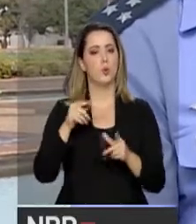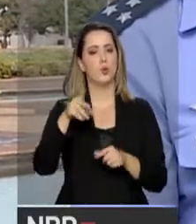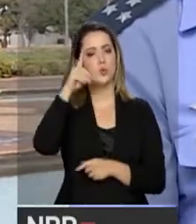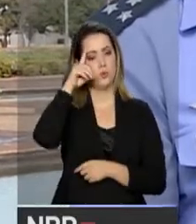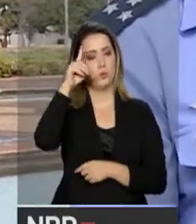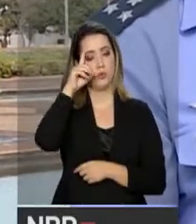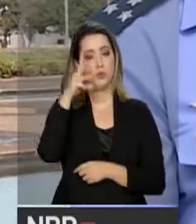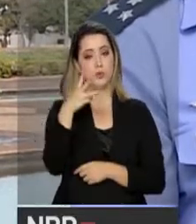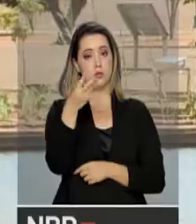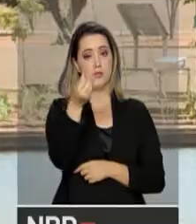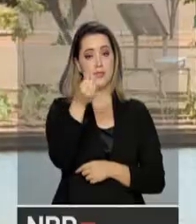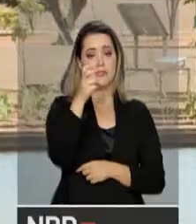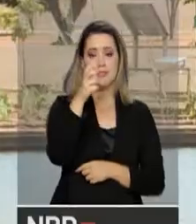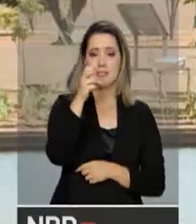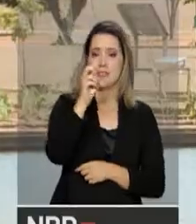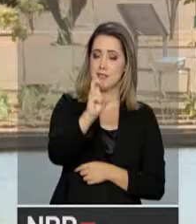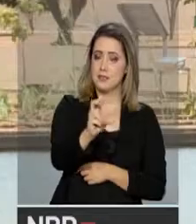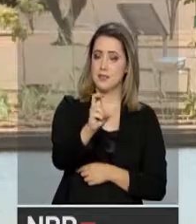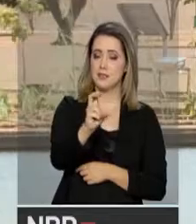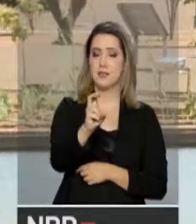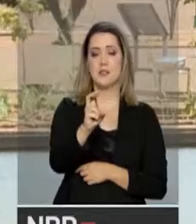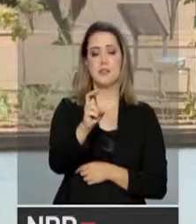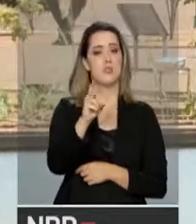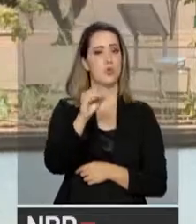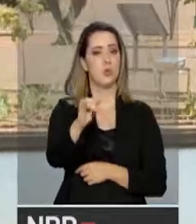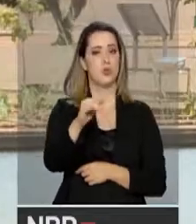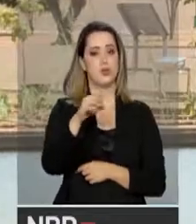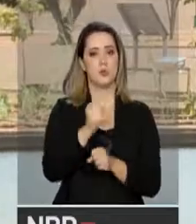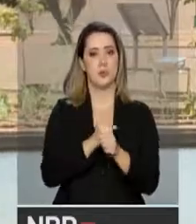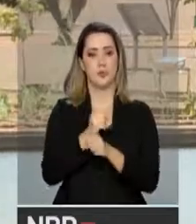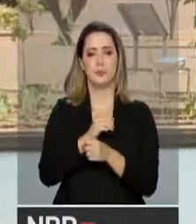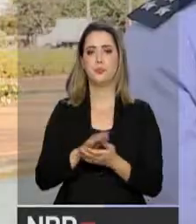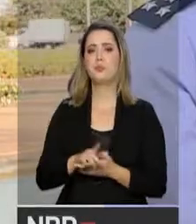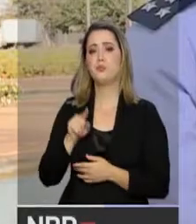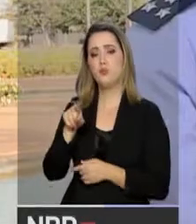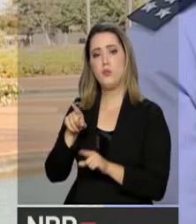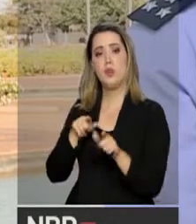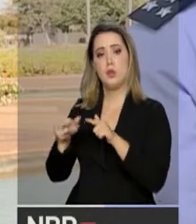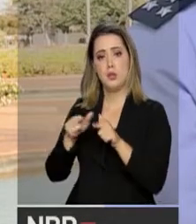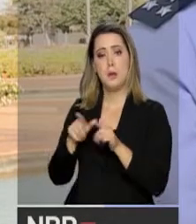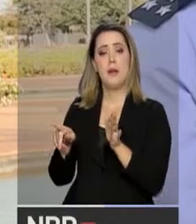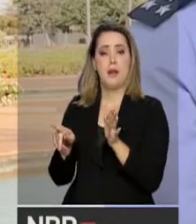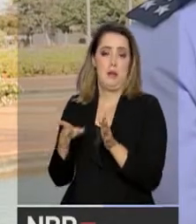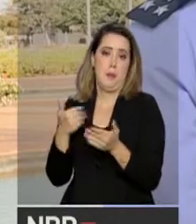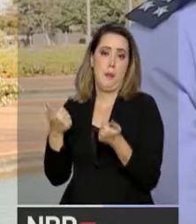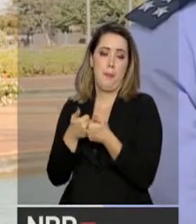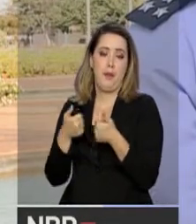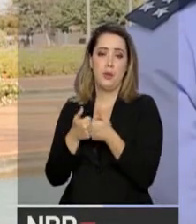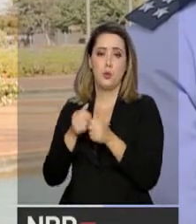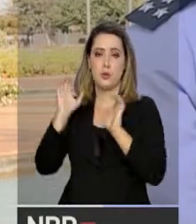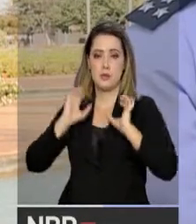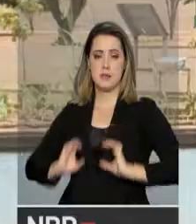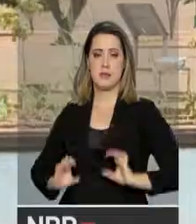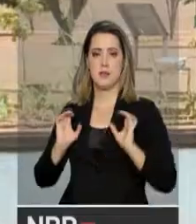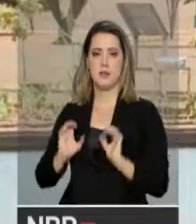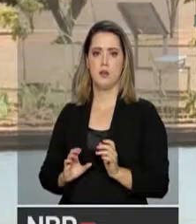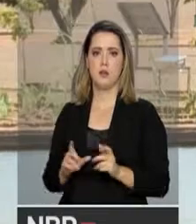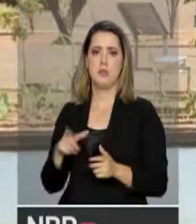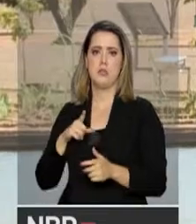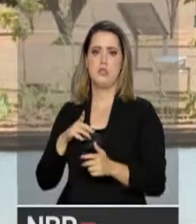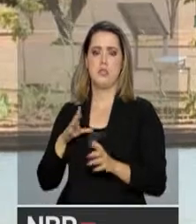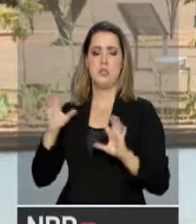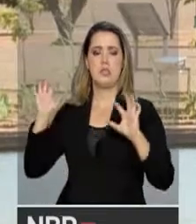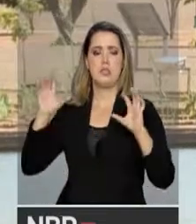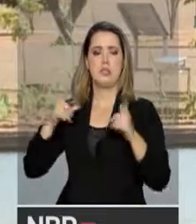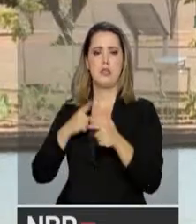365 dias por ano. Bom, e a defesa também tem um papel que se aproxima muito do cidadão, né? Em caso, por exemplo, de desastres, na